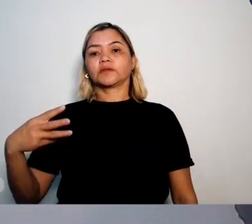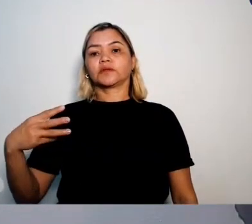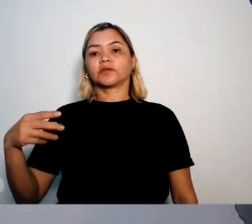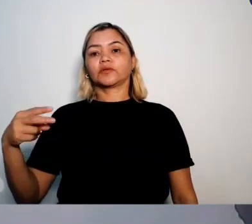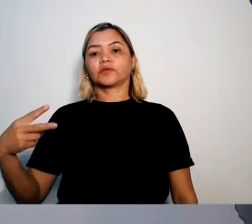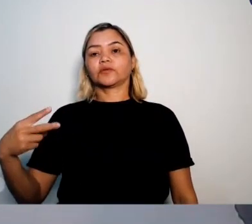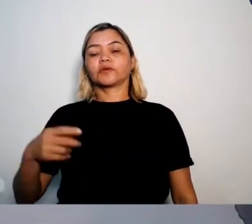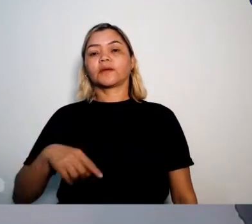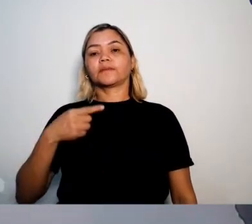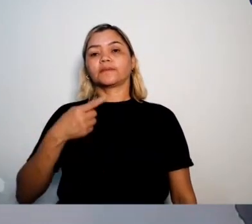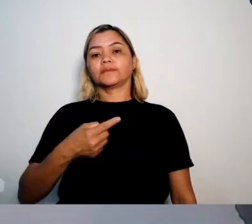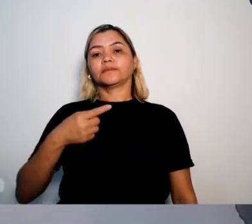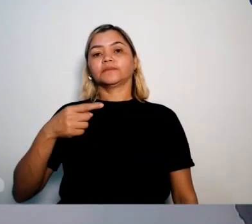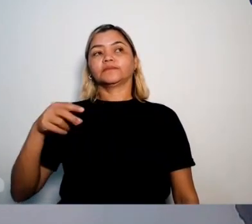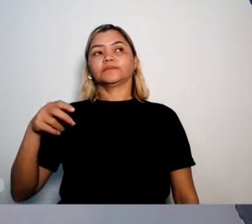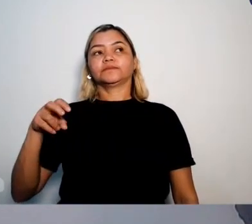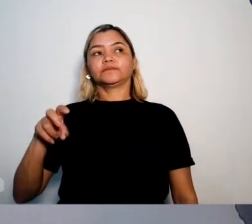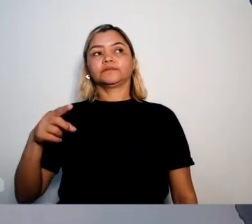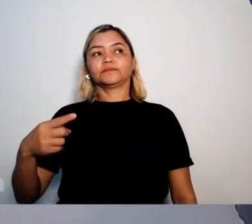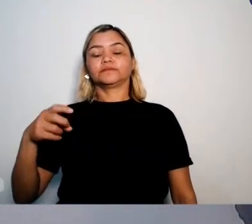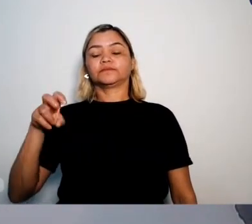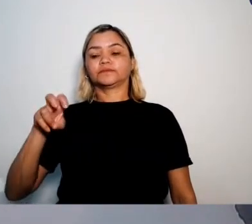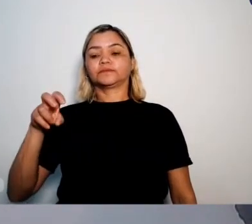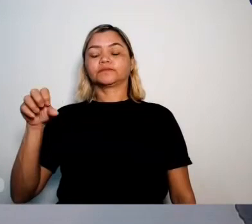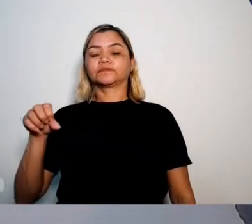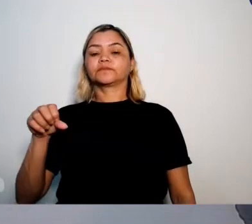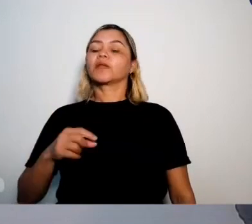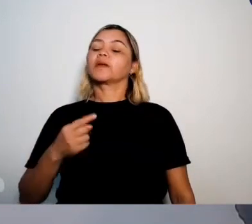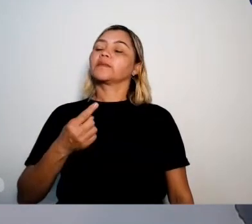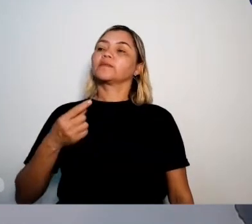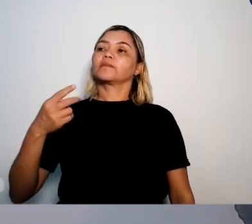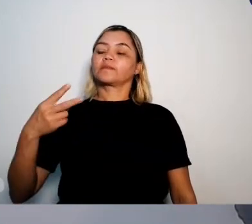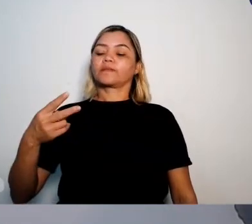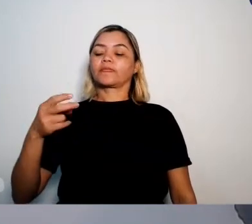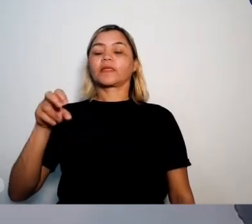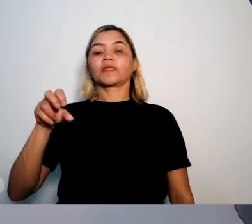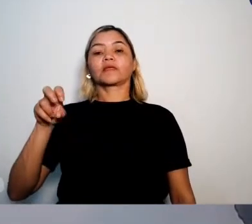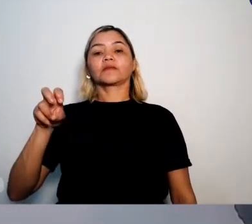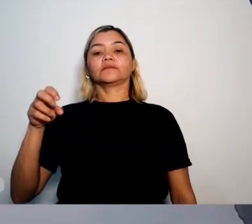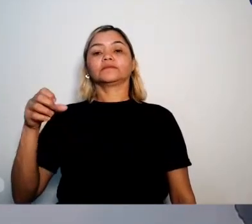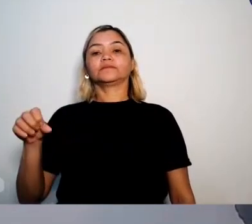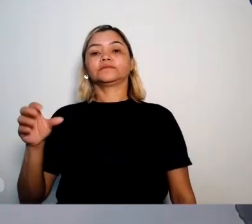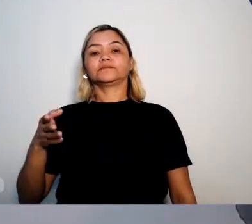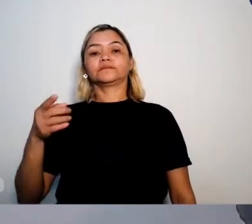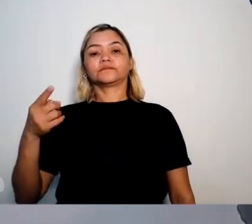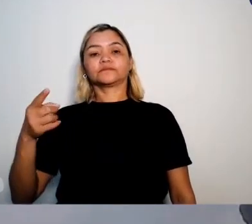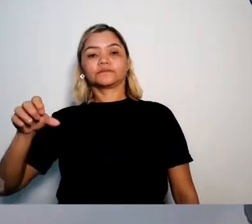1159 e 1226 de 2019.